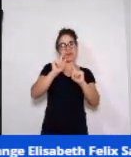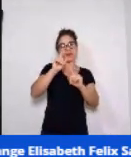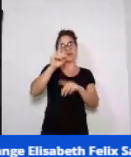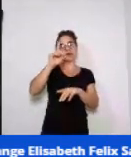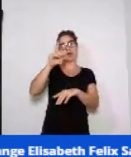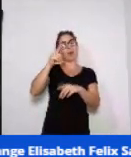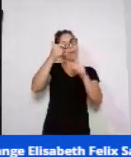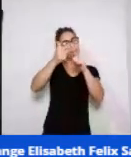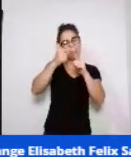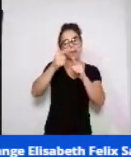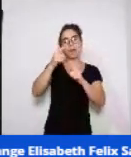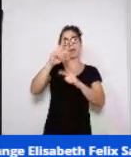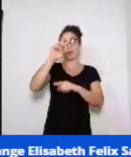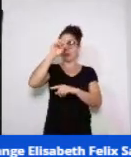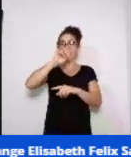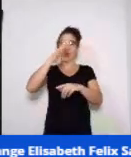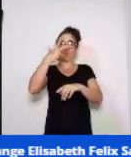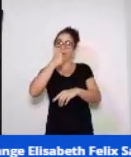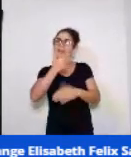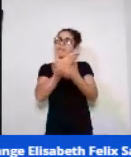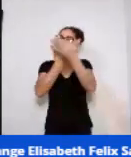Bom dia!